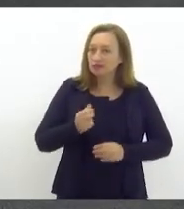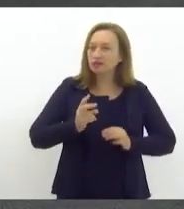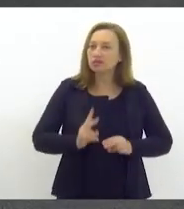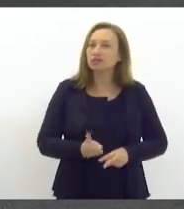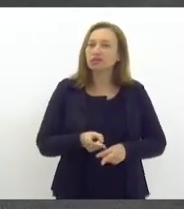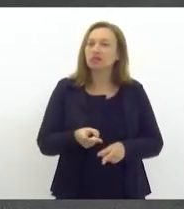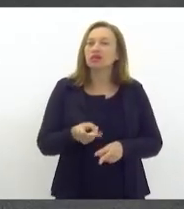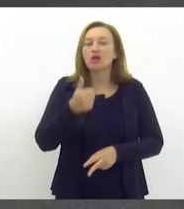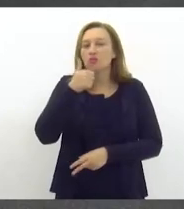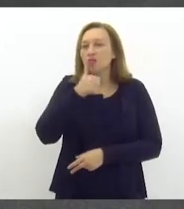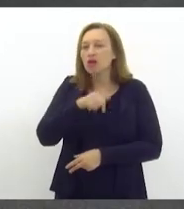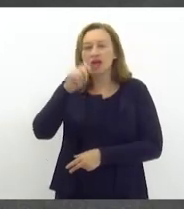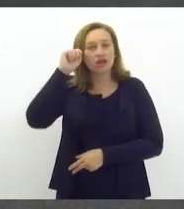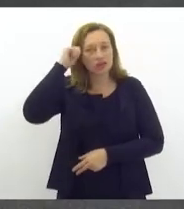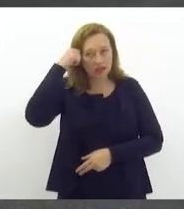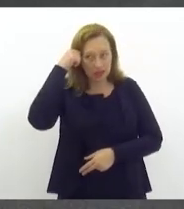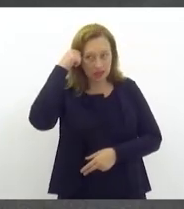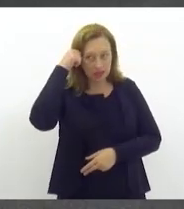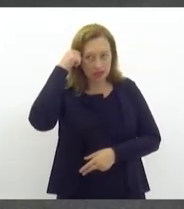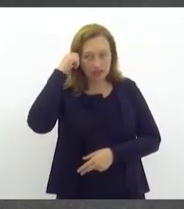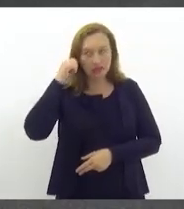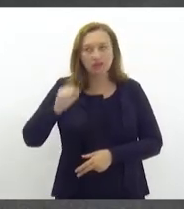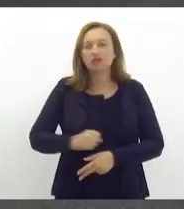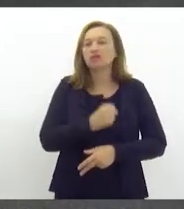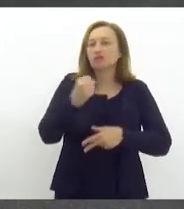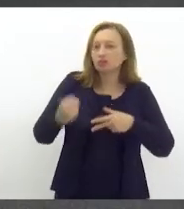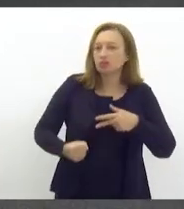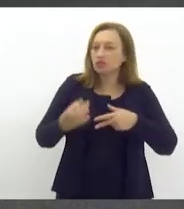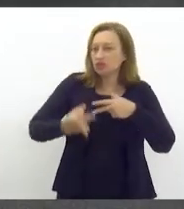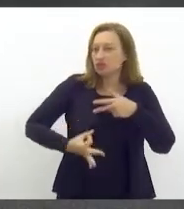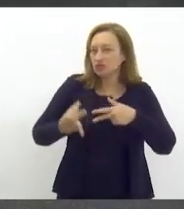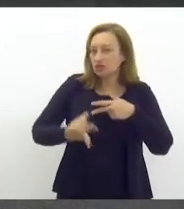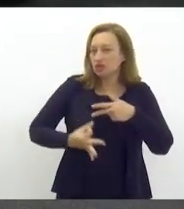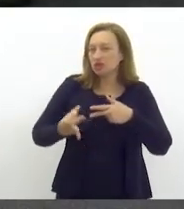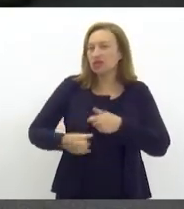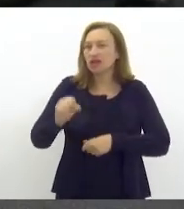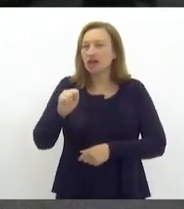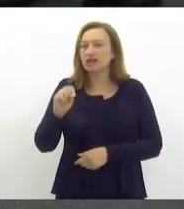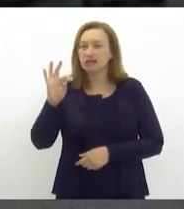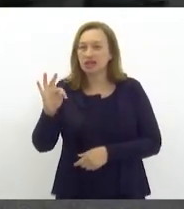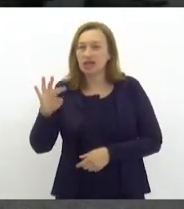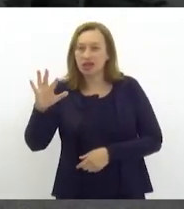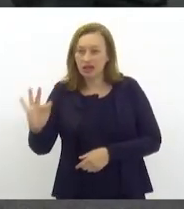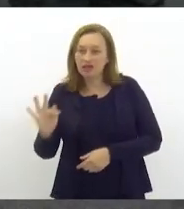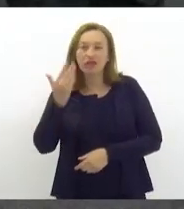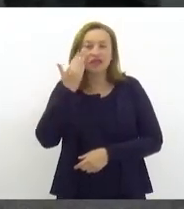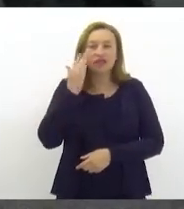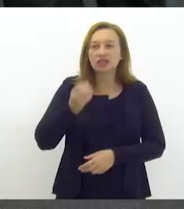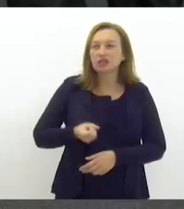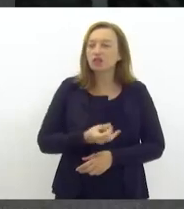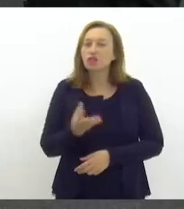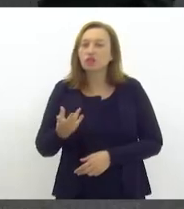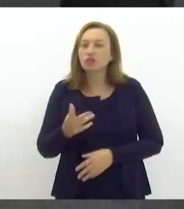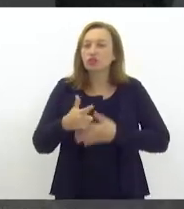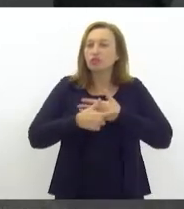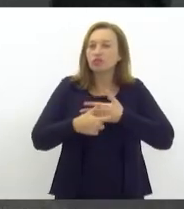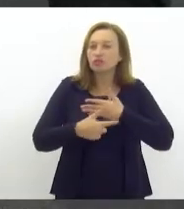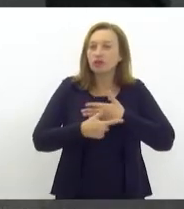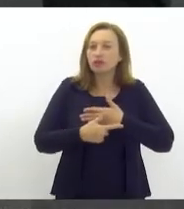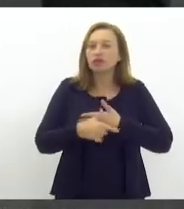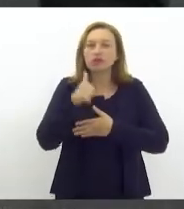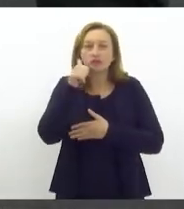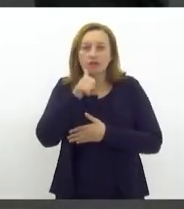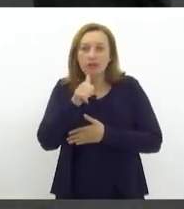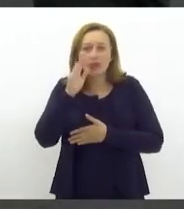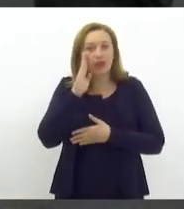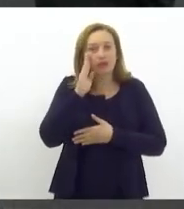tenhamos mulheres negras no Poder Judiciário, no STF, entendendo o quanto que o papel dessas mulheres